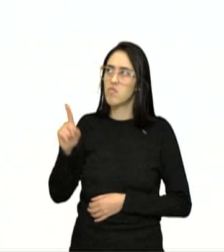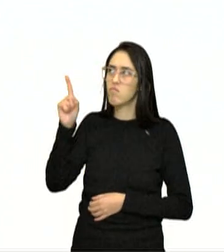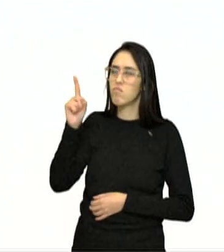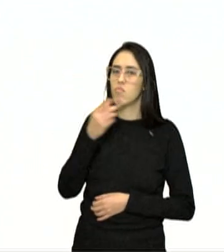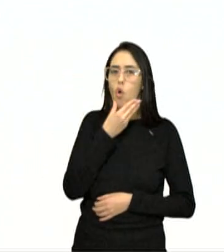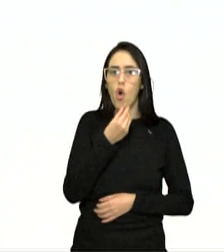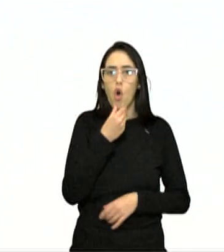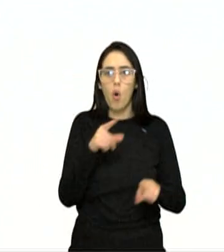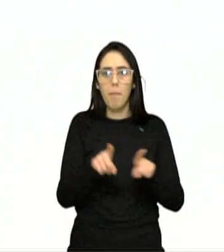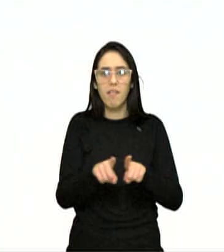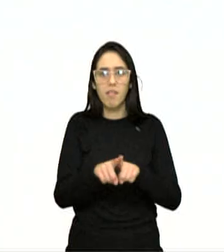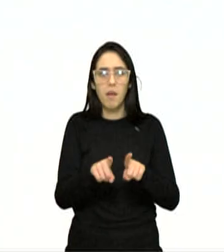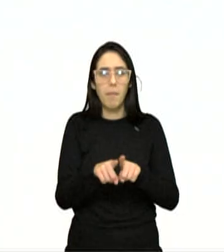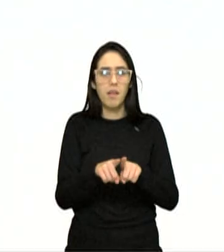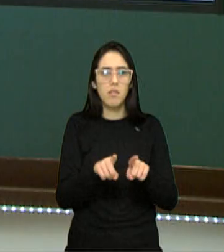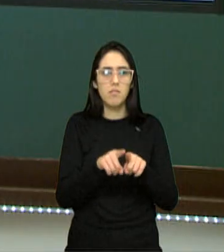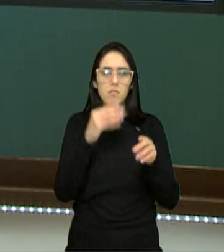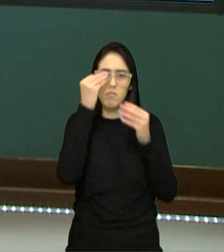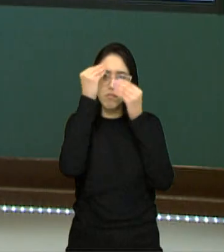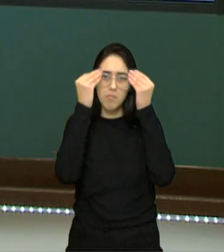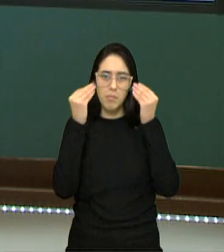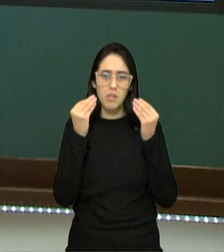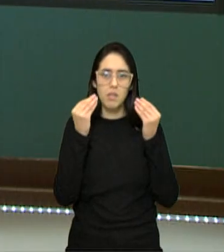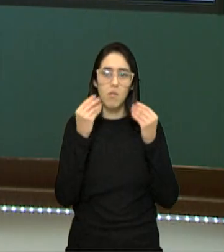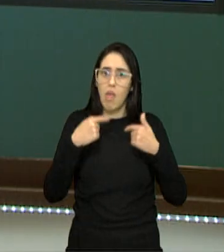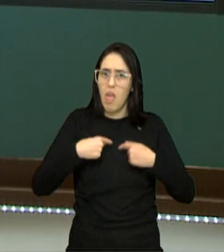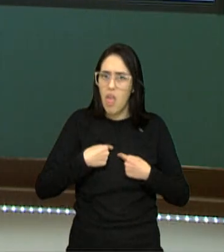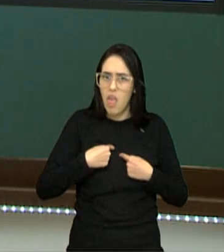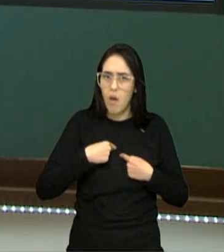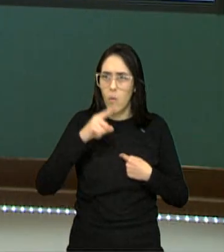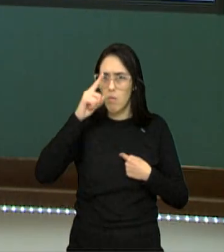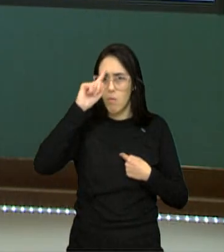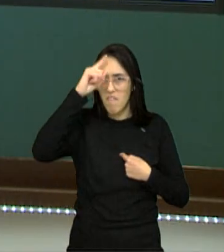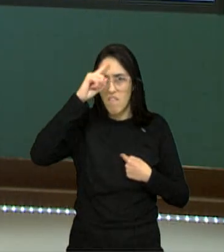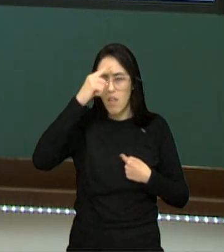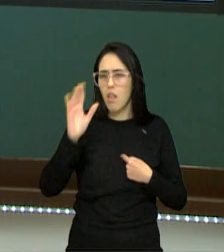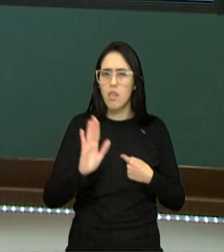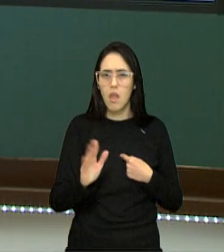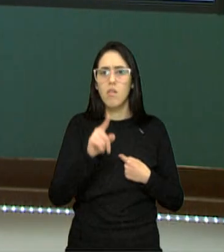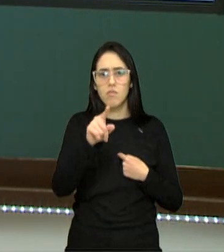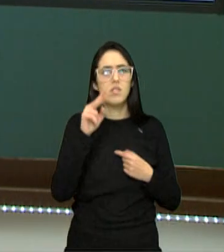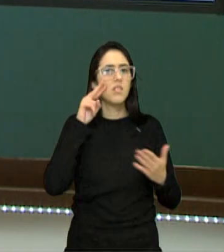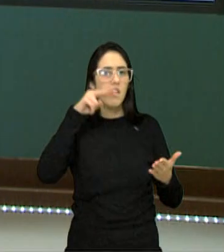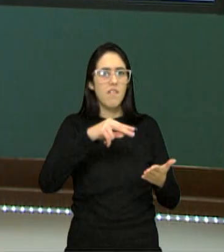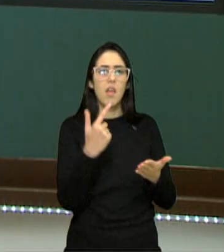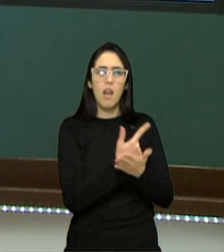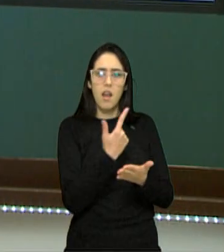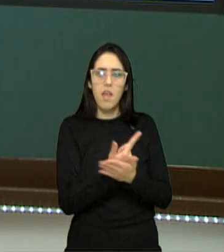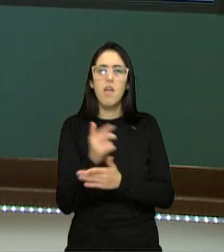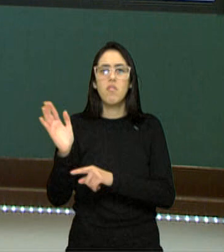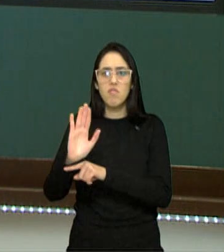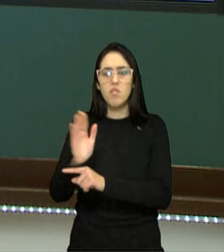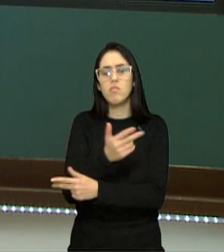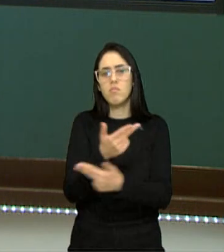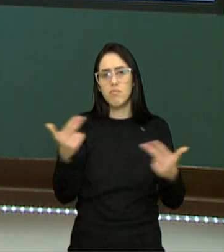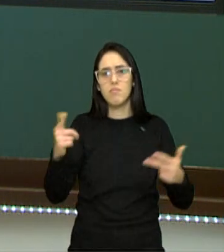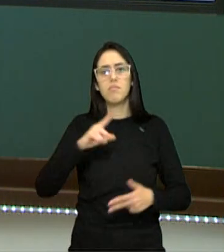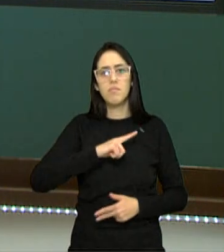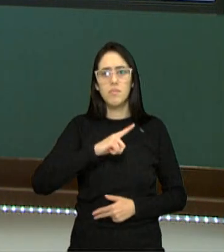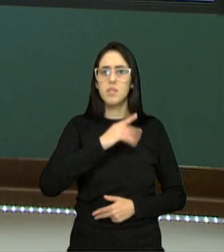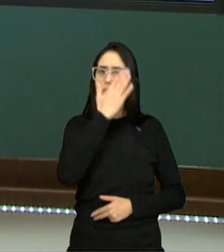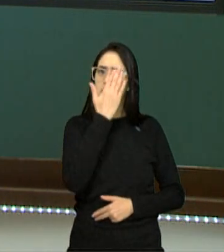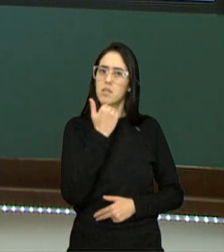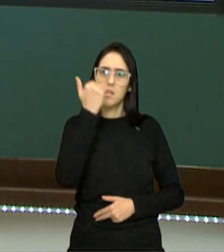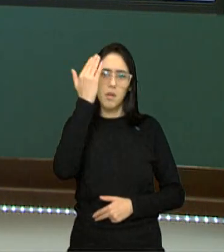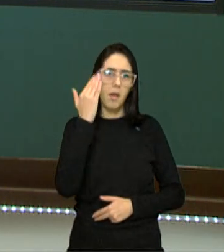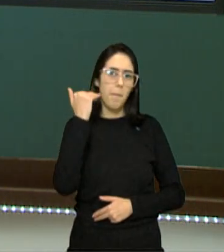esse sombreado e não sou eu que estou inventando, vocês vão ver isso nos livros, nos filmes, né? Então a pintura